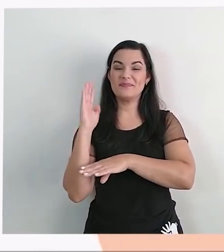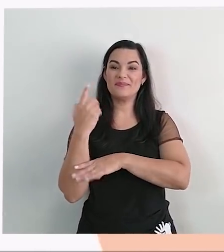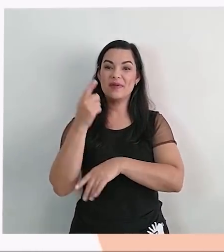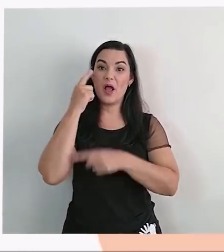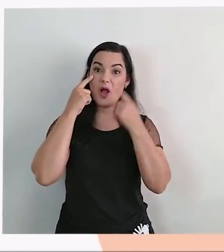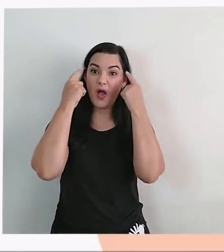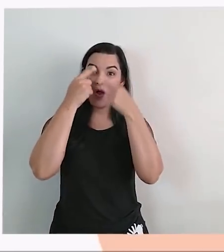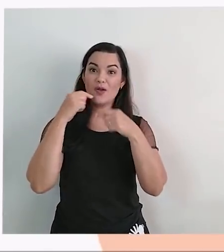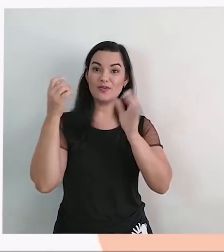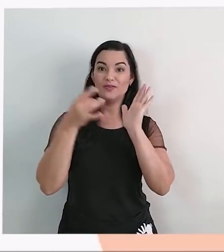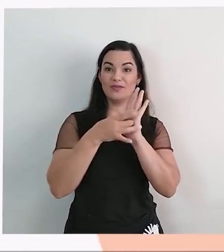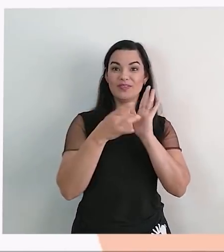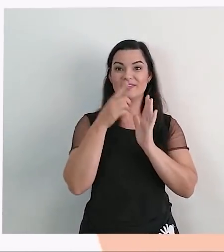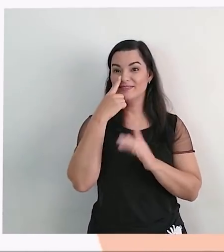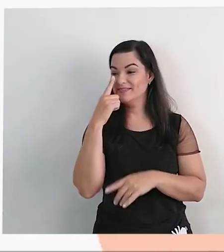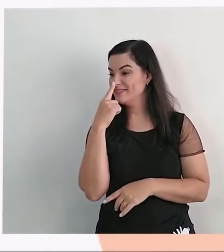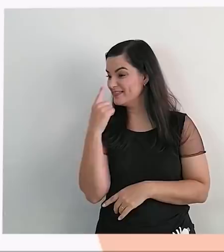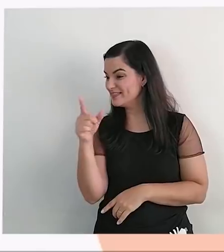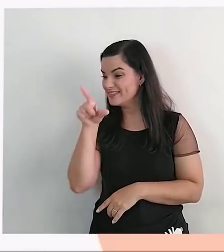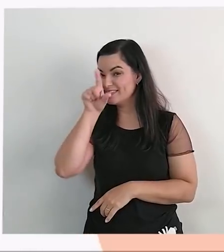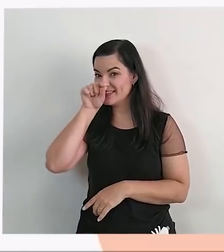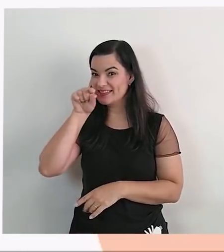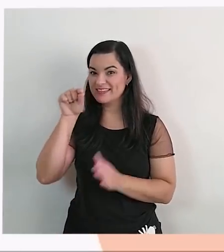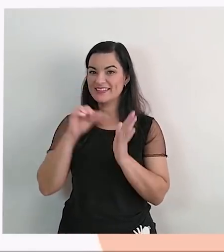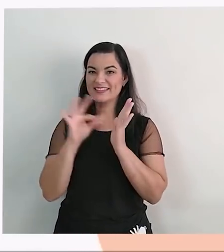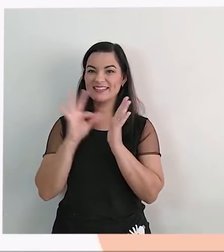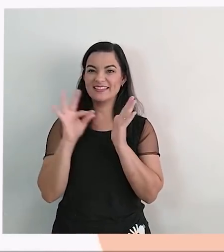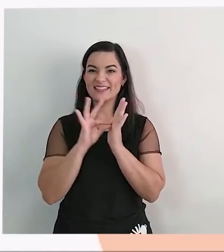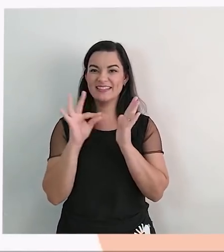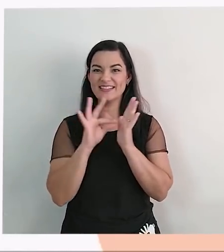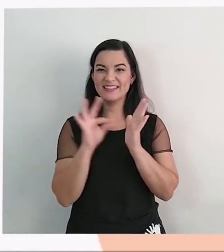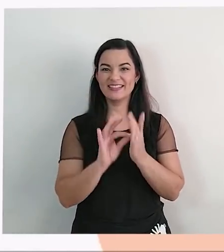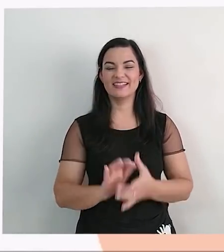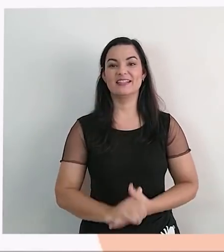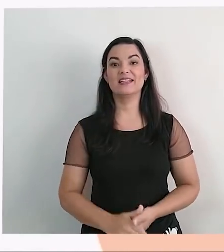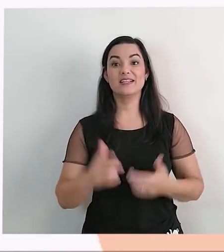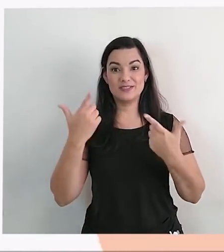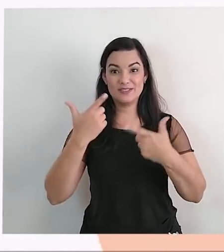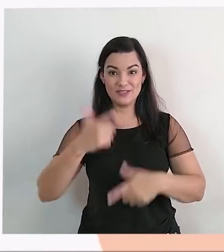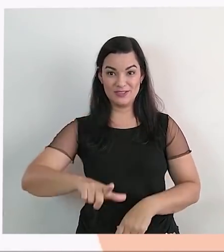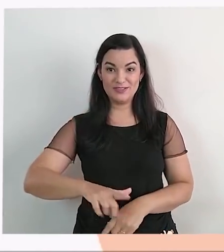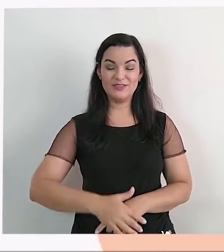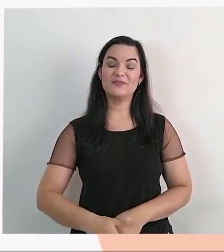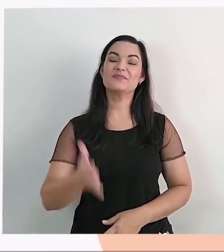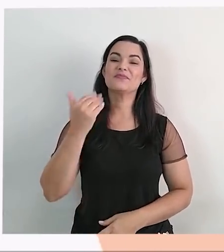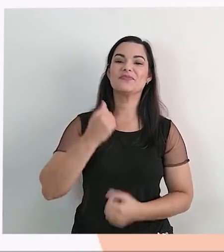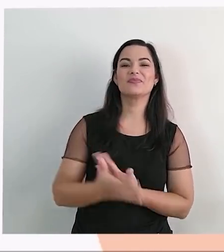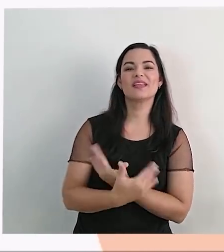de vidro e nariz de pica-pau. Vamos cantar de novo.